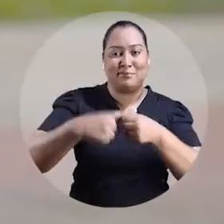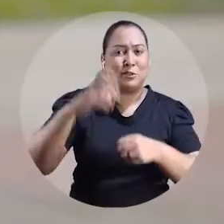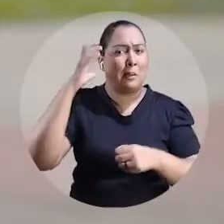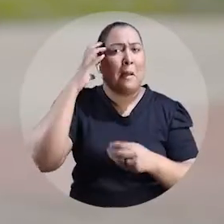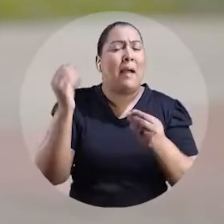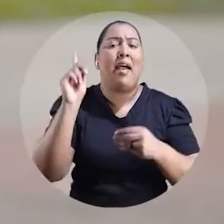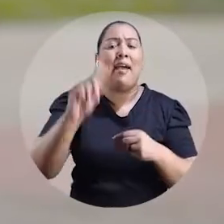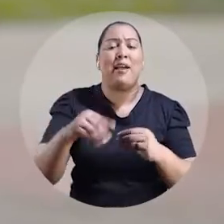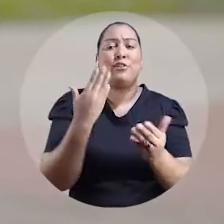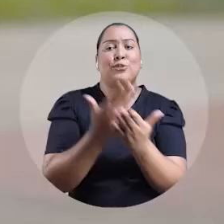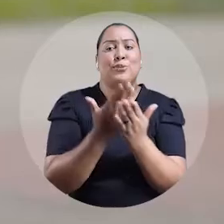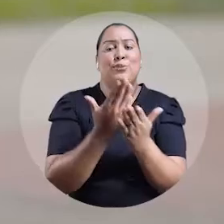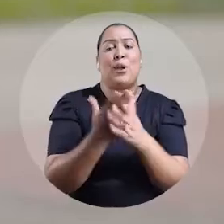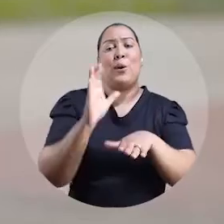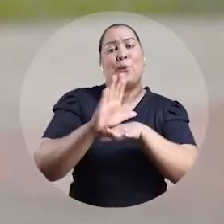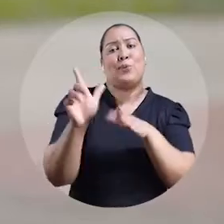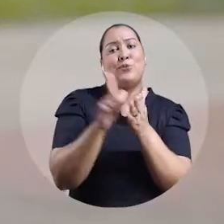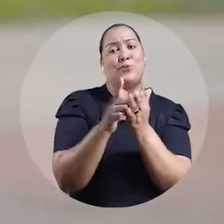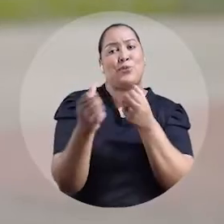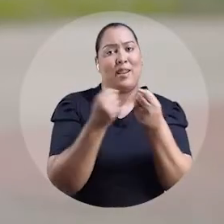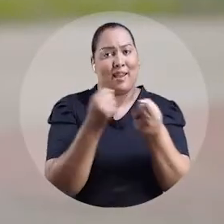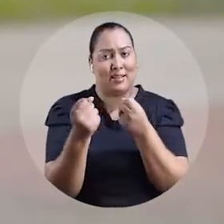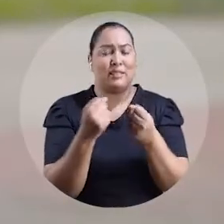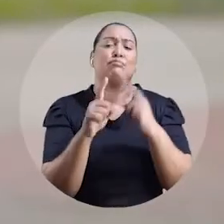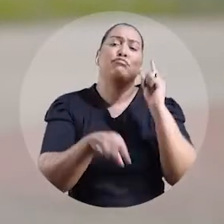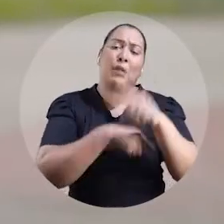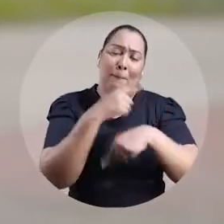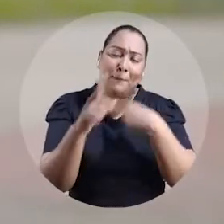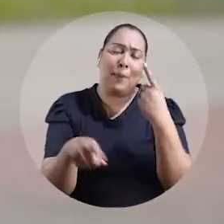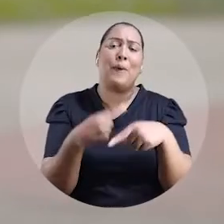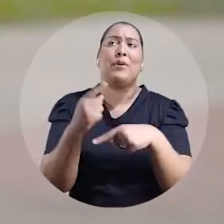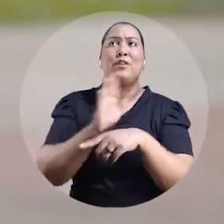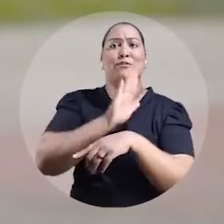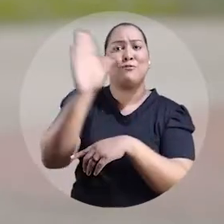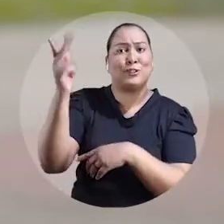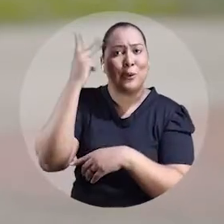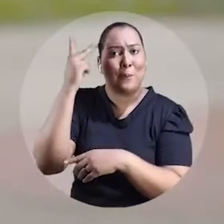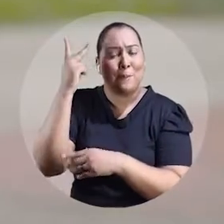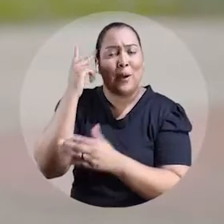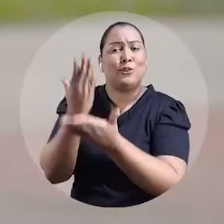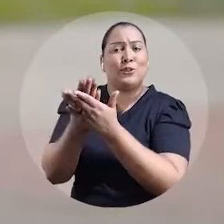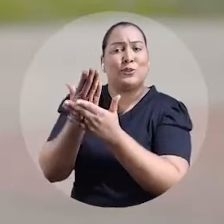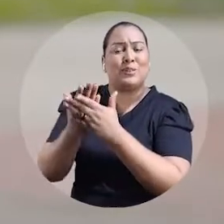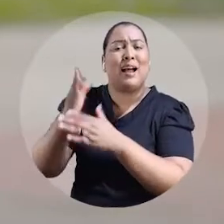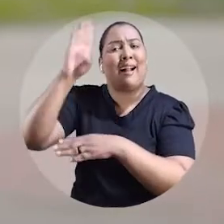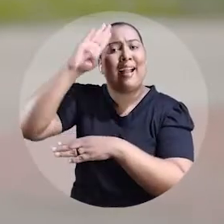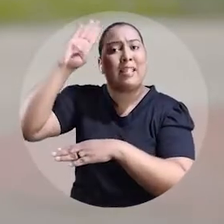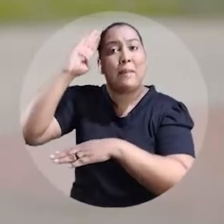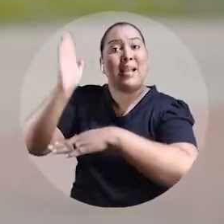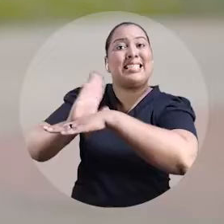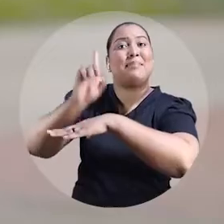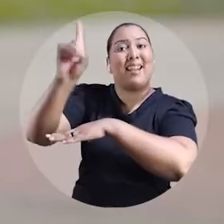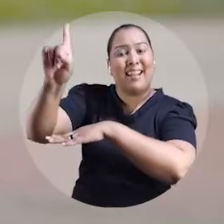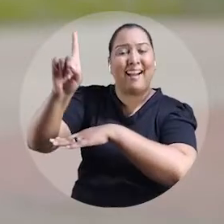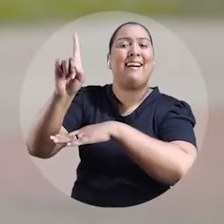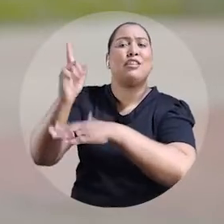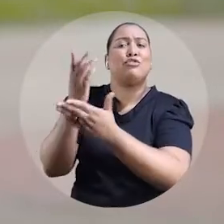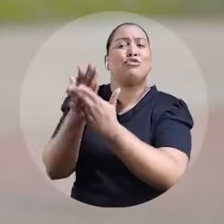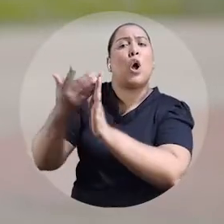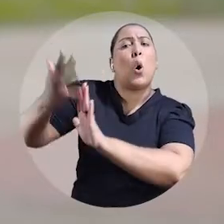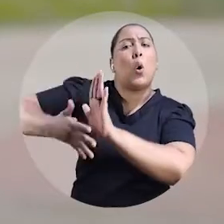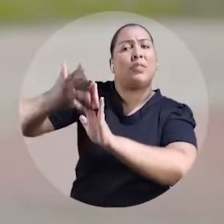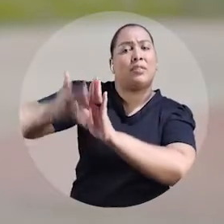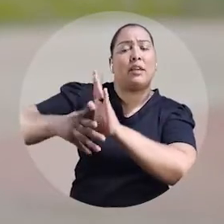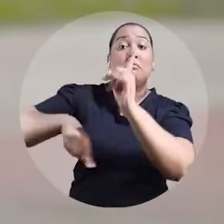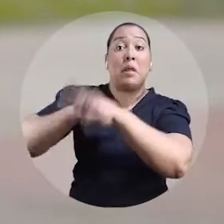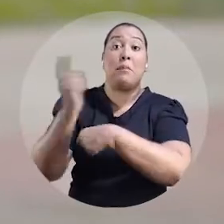para fazer jornalismo. Depois também fiz um curso de roteiro na Academia Internacional de Cinema em São Paulo.